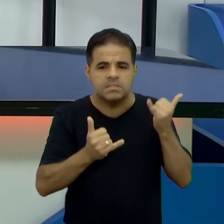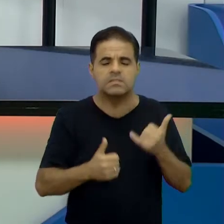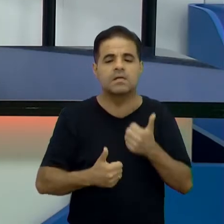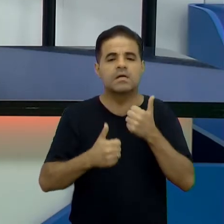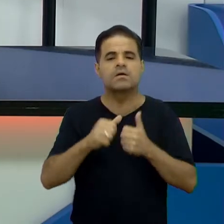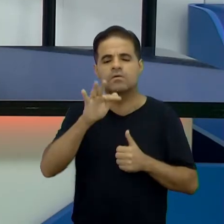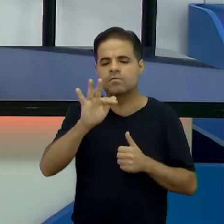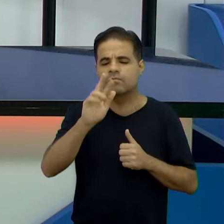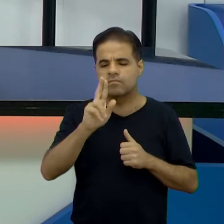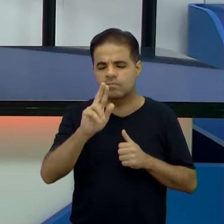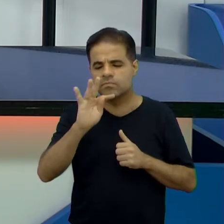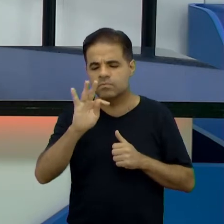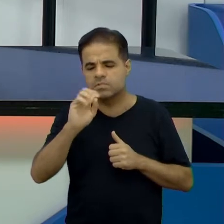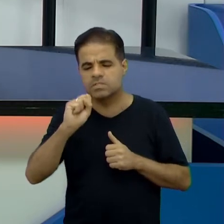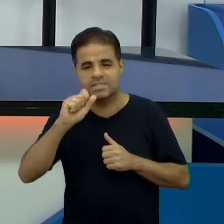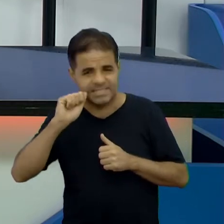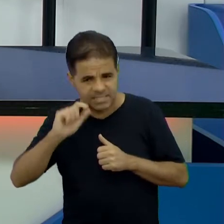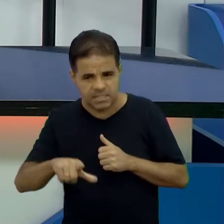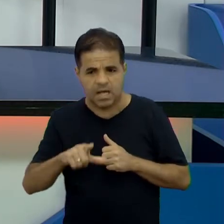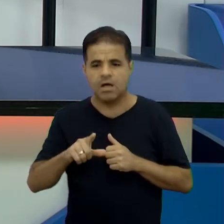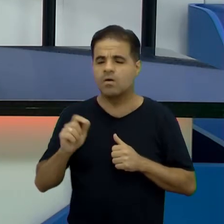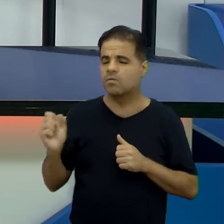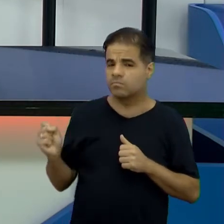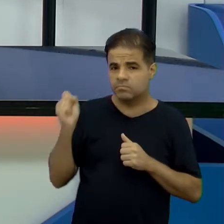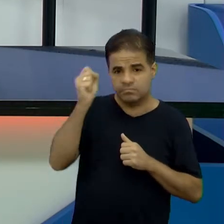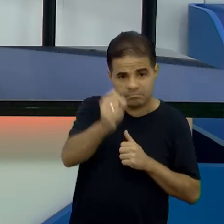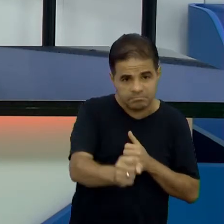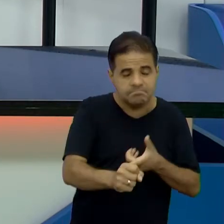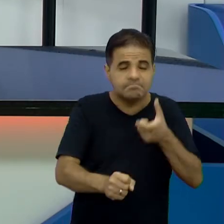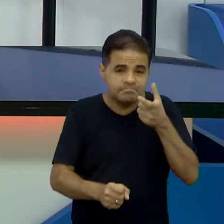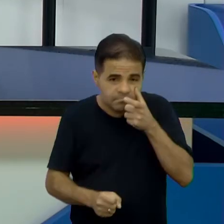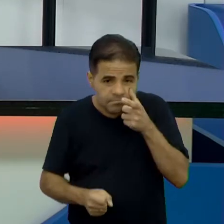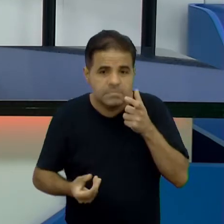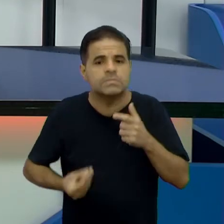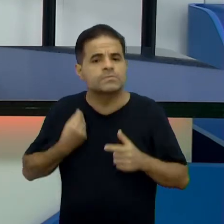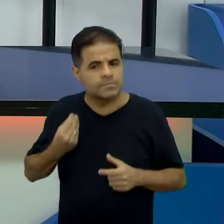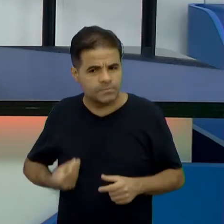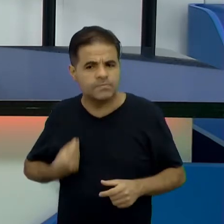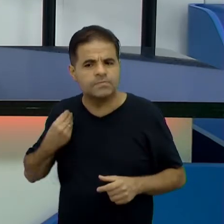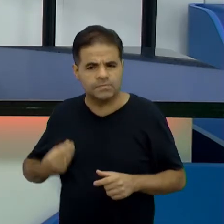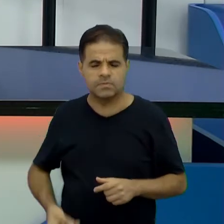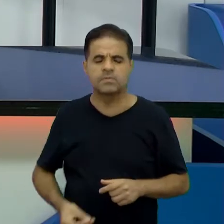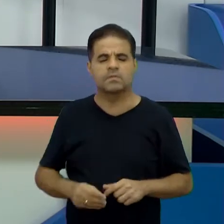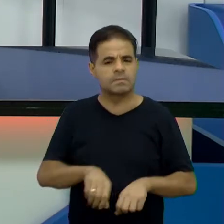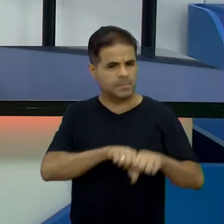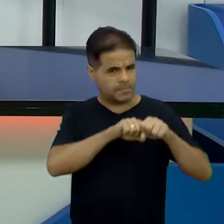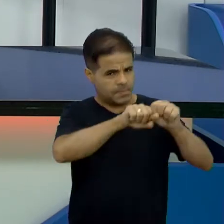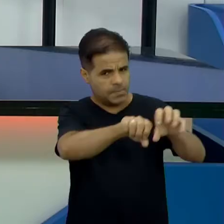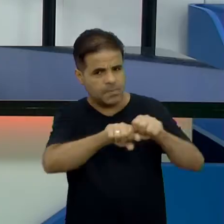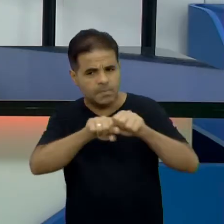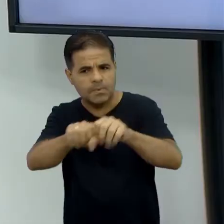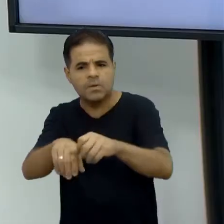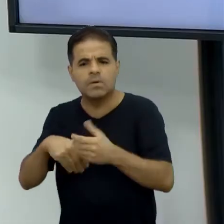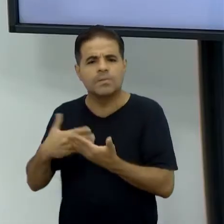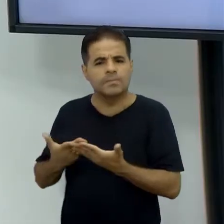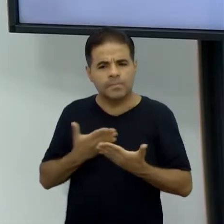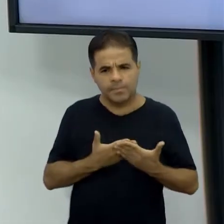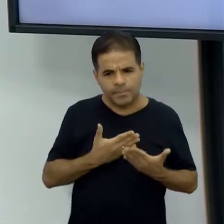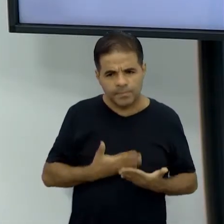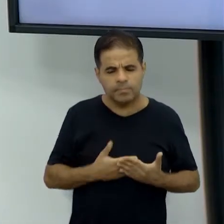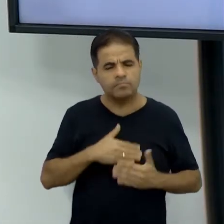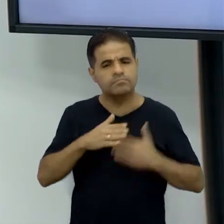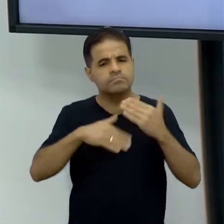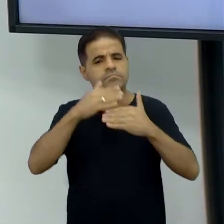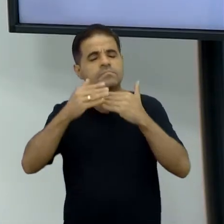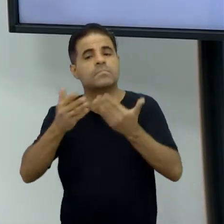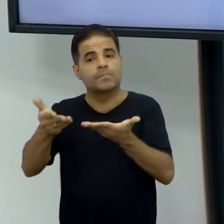do futsal e que você pôde vivenciar. Então, vamos contar um pouquinho para os nossos estudantes da segunda série como que começou isso. Primeiro